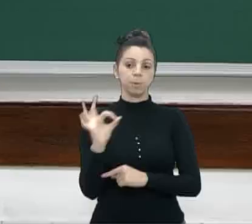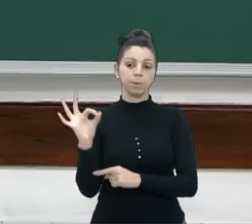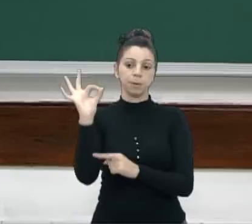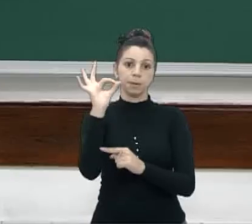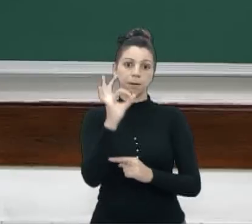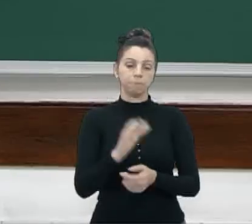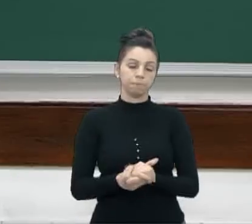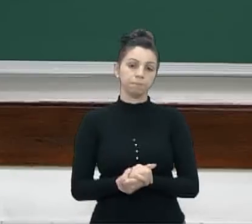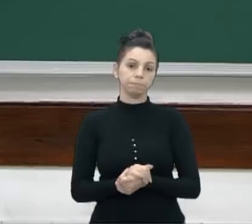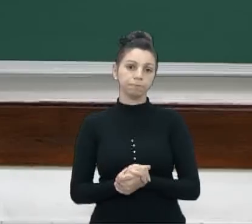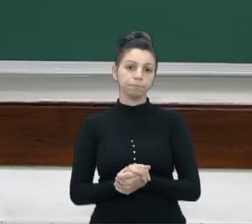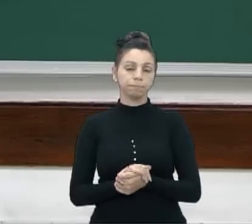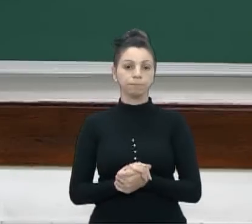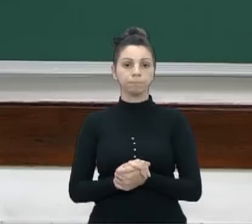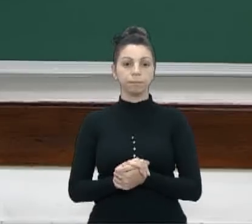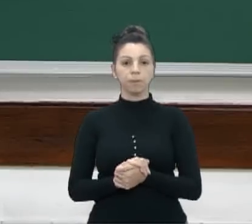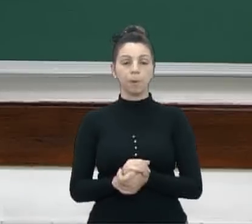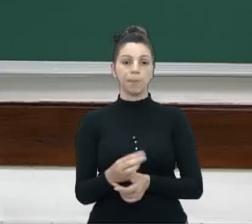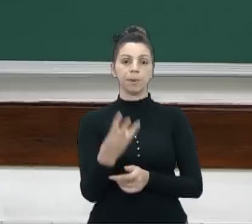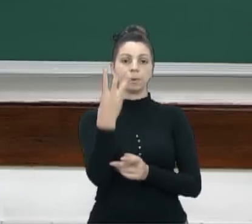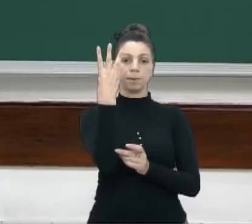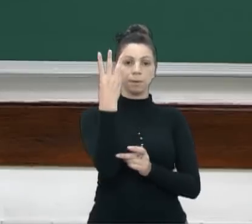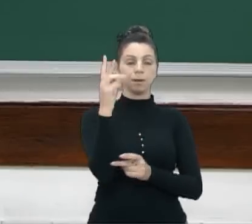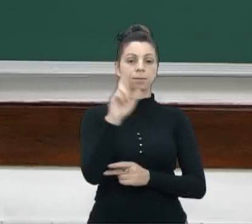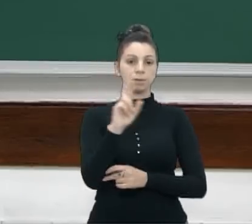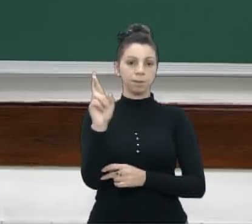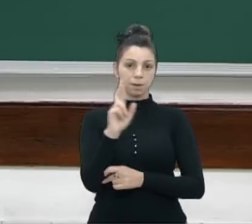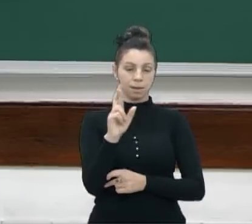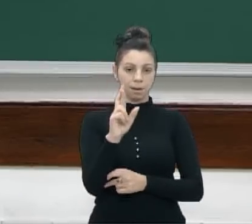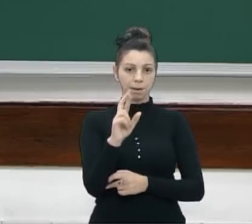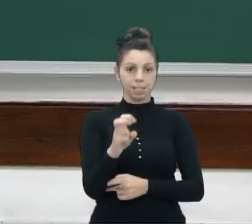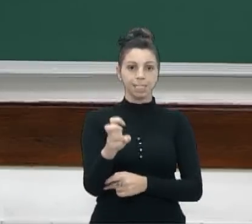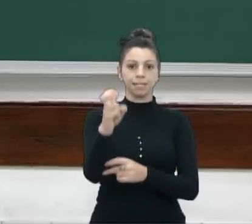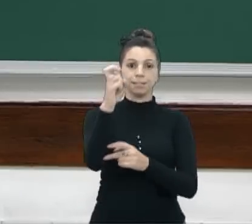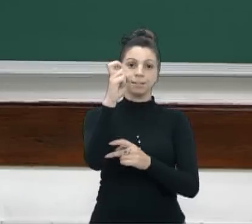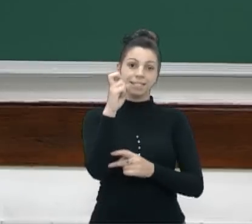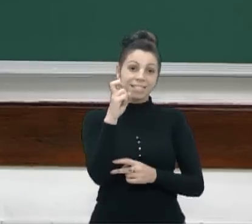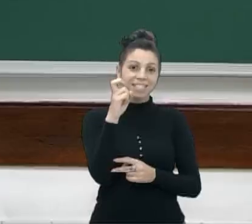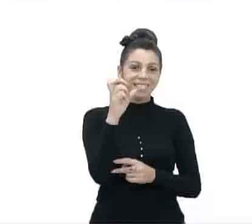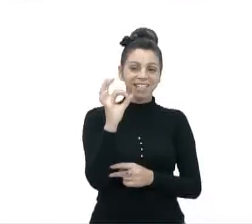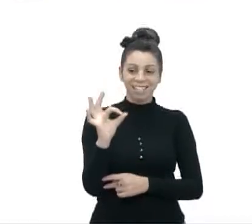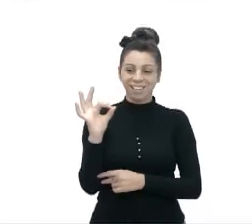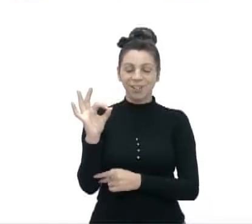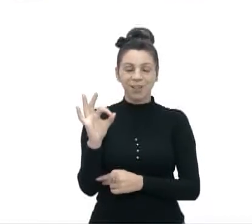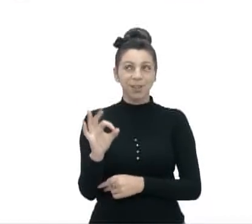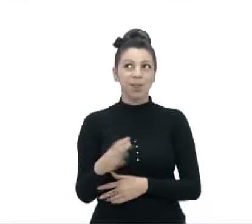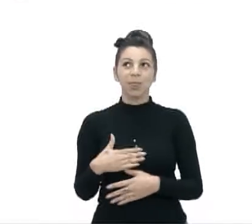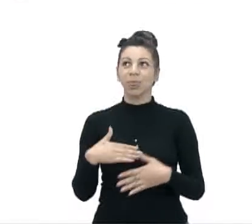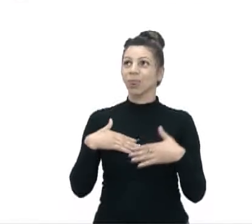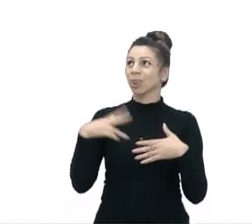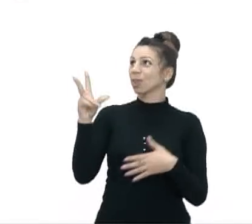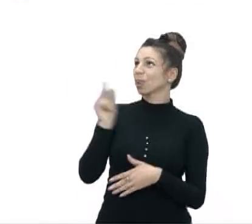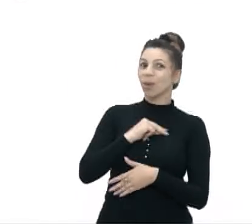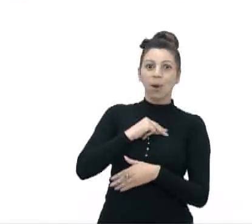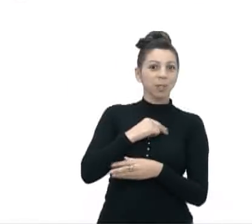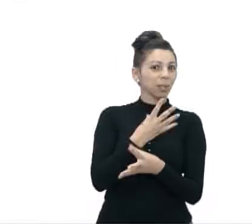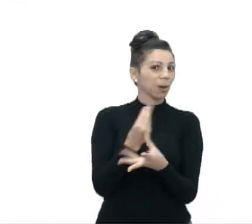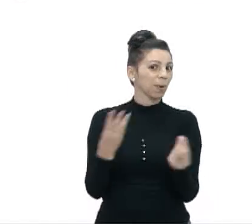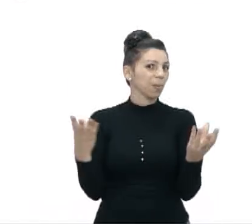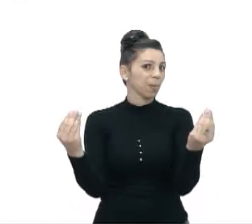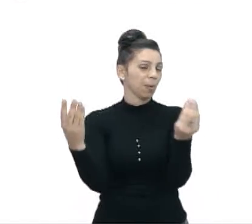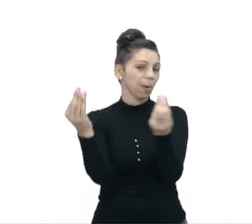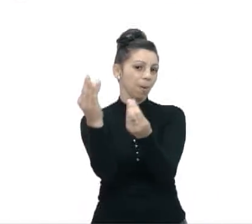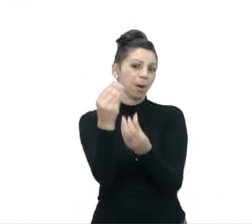vamos dividir R$3 em 5 centavos? Meu Deus, quanta moeda que deu aqui, né?